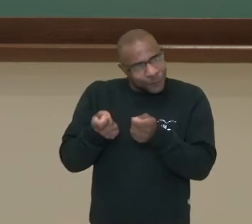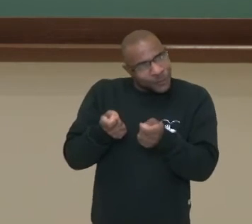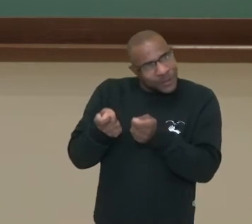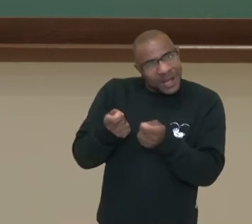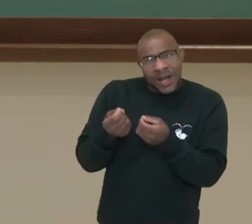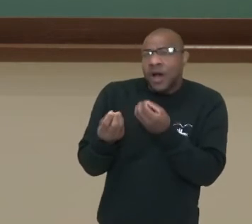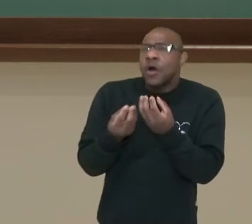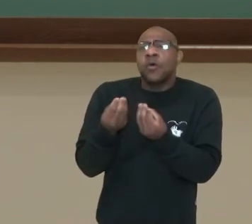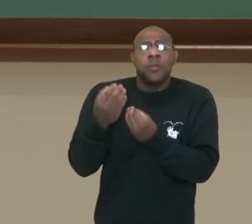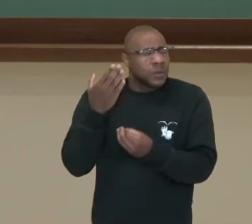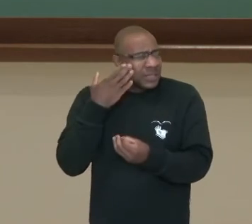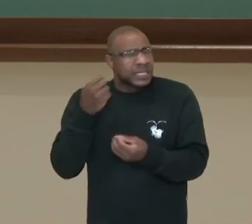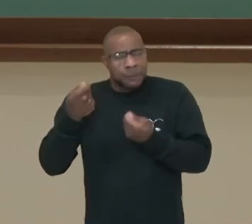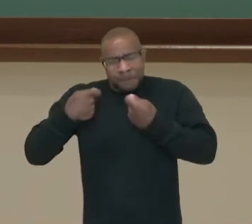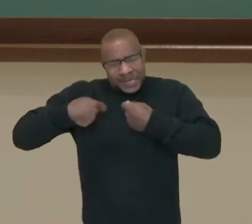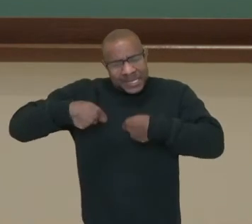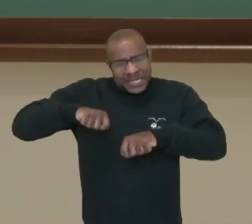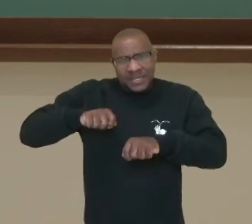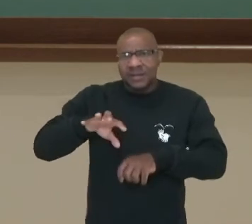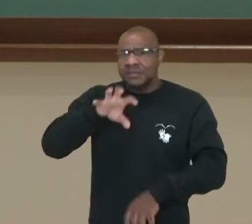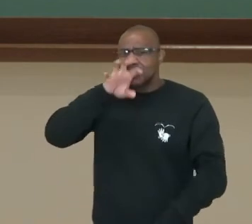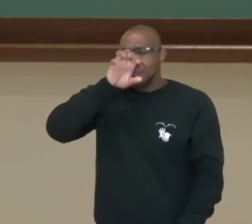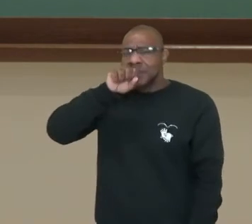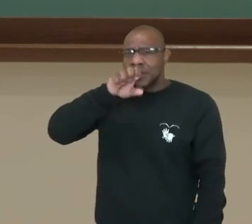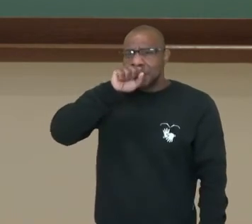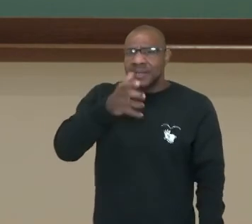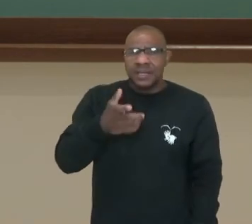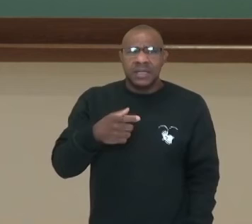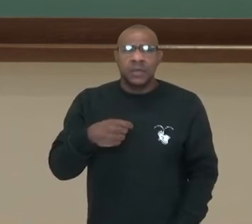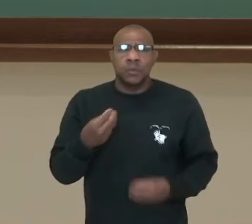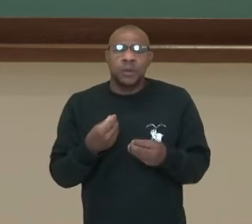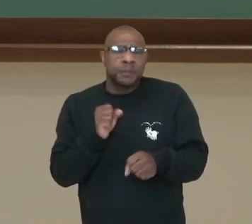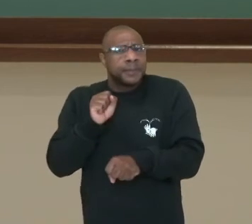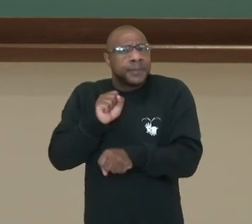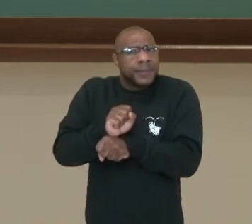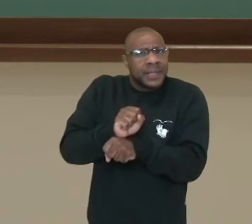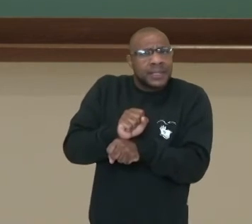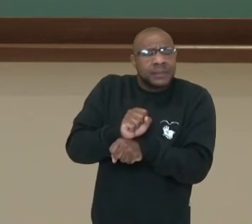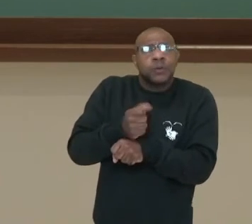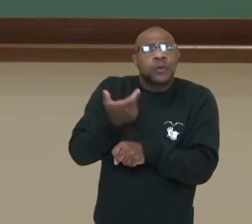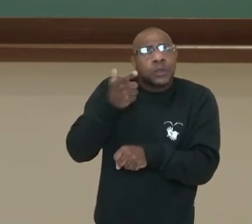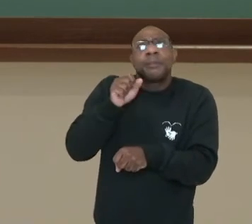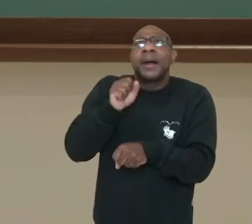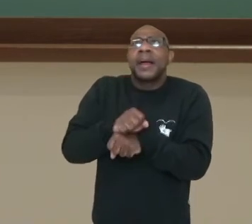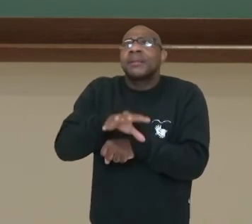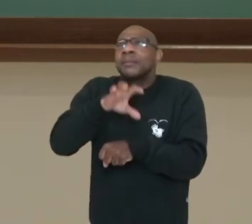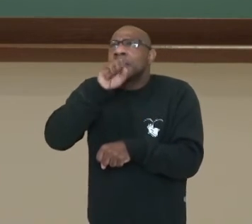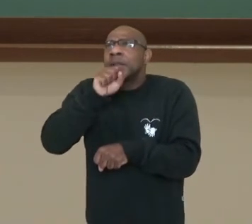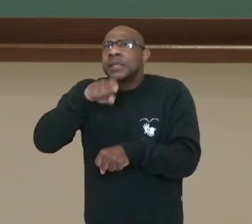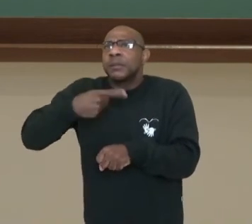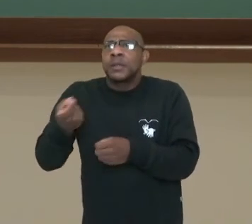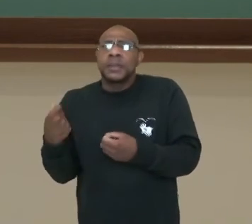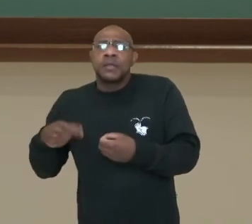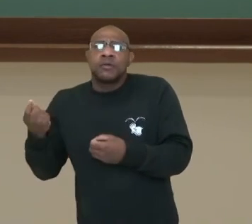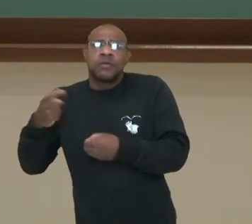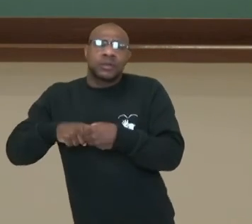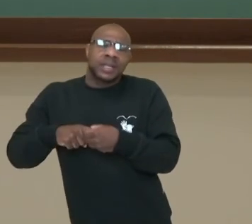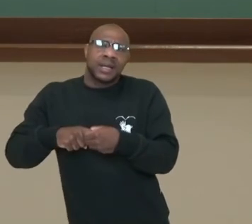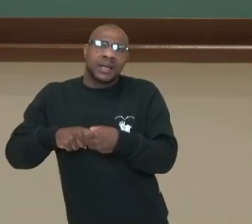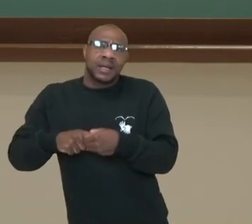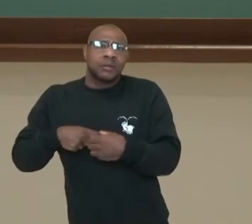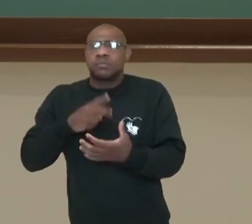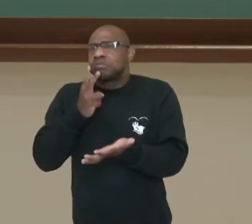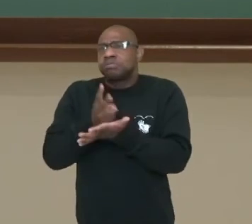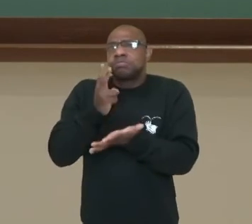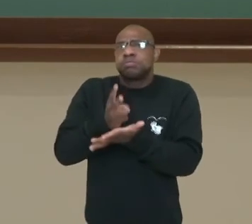respirar, né? Eu não estou controlando isso, eu consigo parar por um tempo, depois eu eu tenho que voltar, eu não consigo